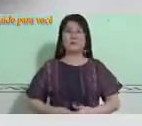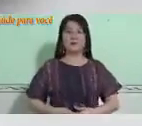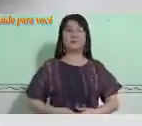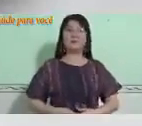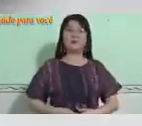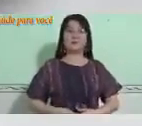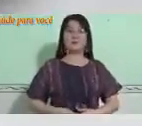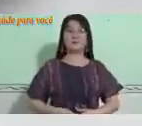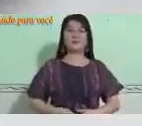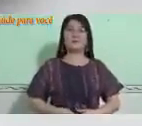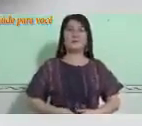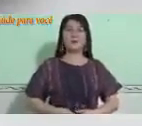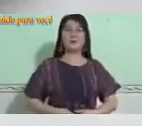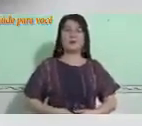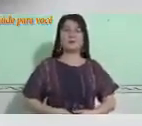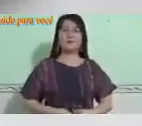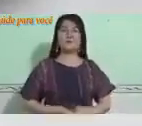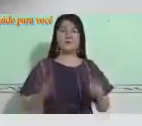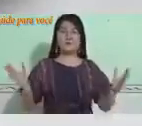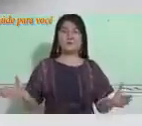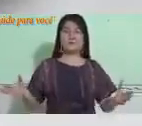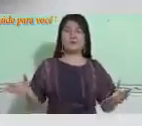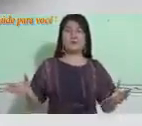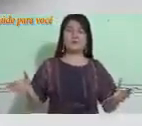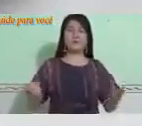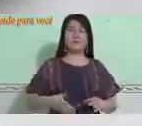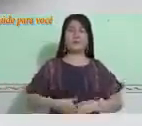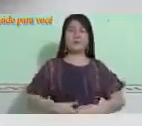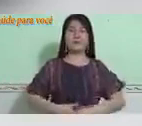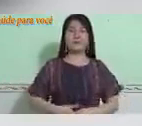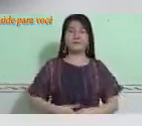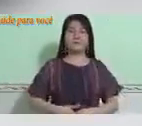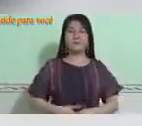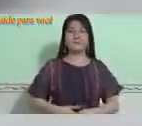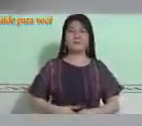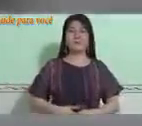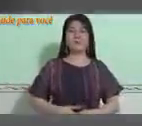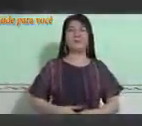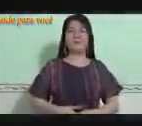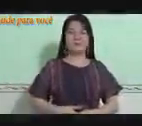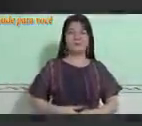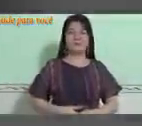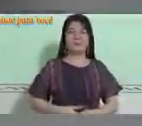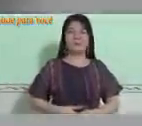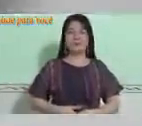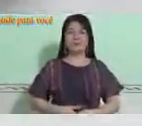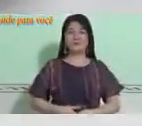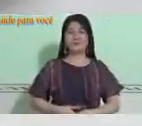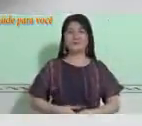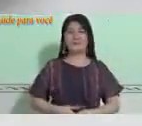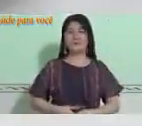nutricionista, além de não ser recomendada a realização de dietas restritas, como a cetogênica, sem